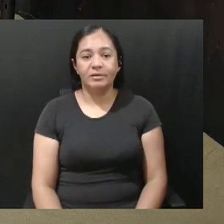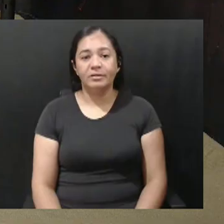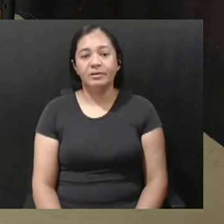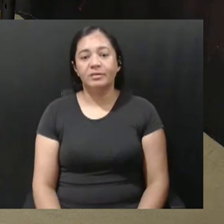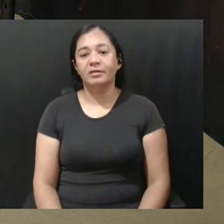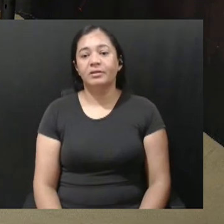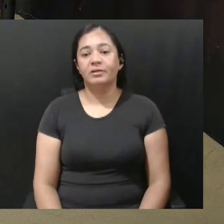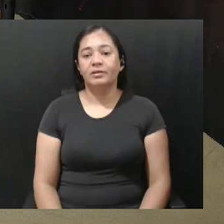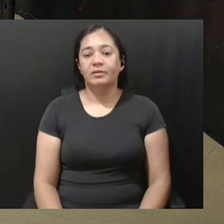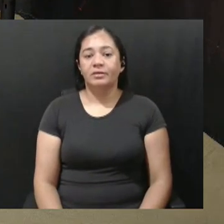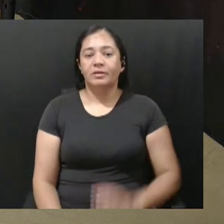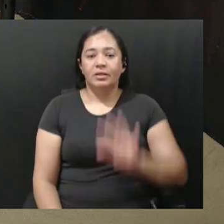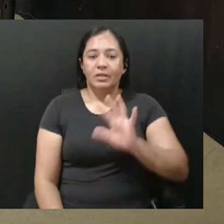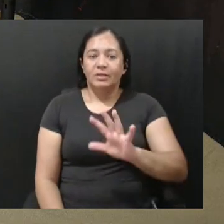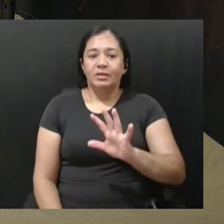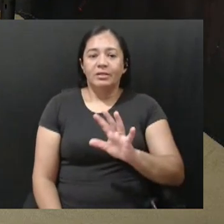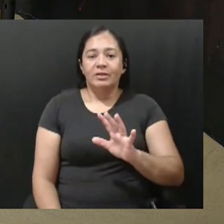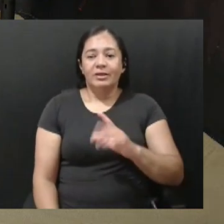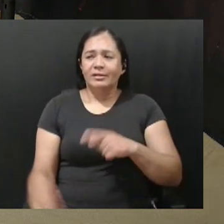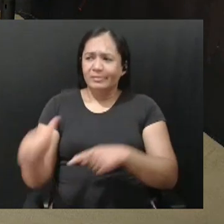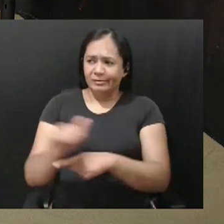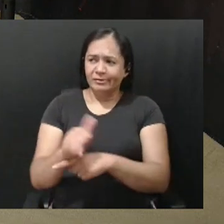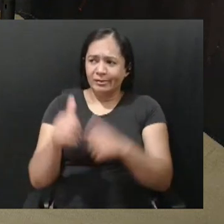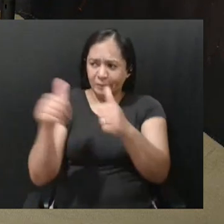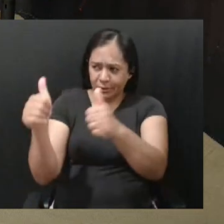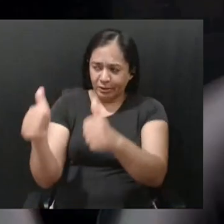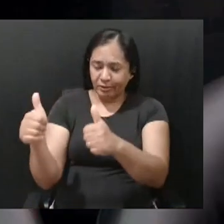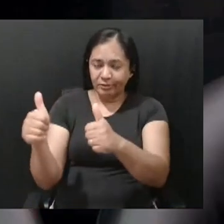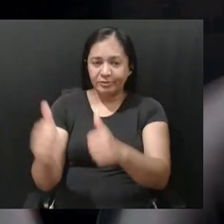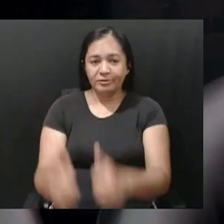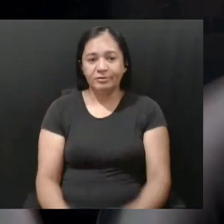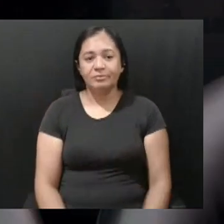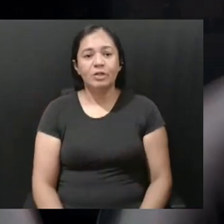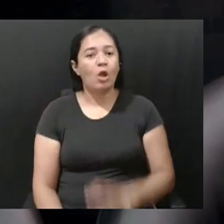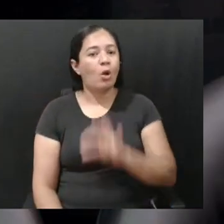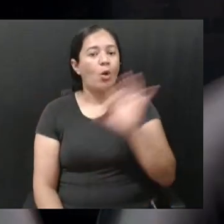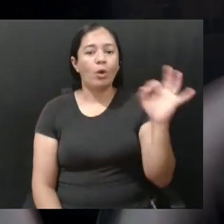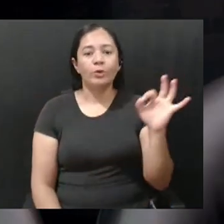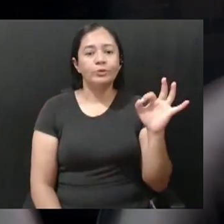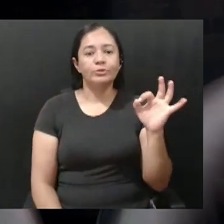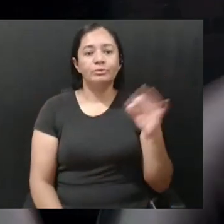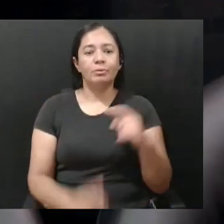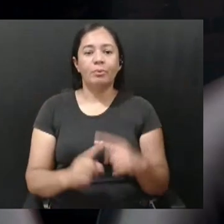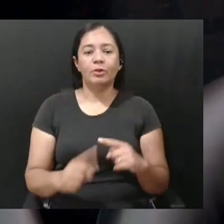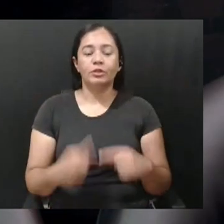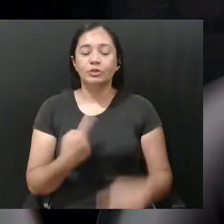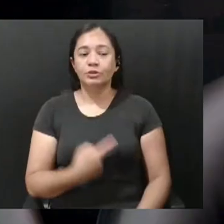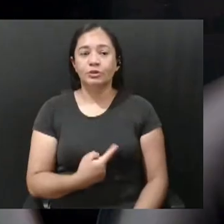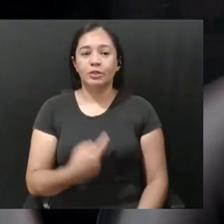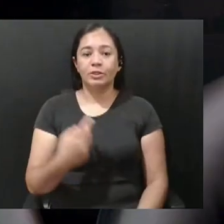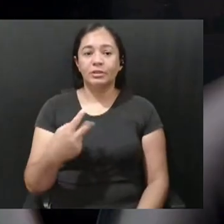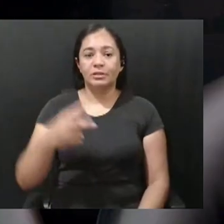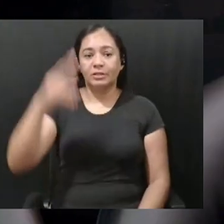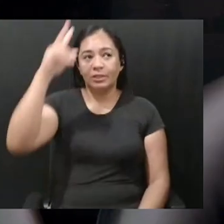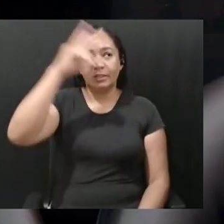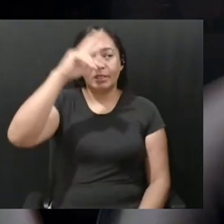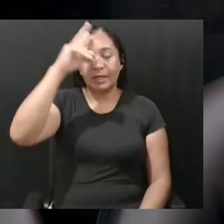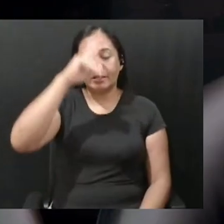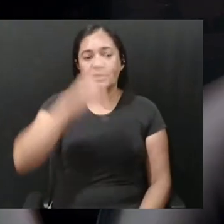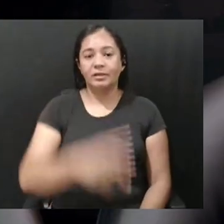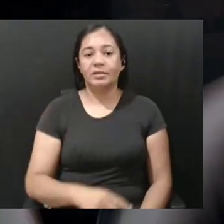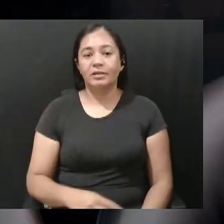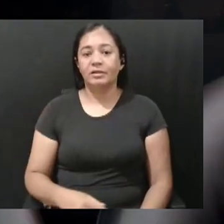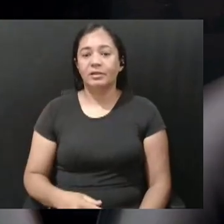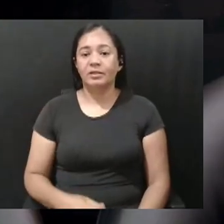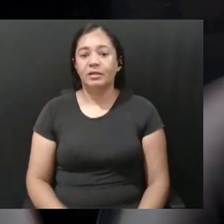Essa mecânica funciona mesmo? Funciona muito bem, porque assim, né, a gente tem que lembrar que a gente só se decepciona com quem é importante pra gente, né?